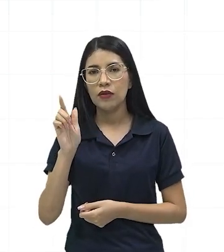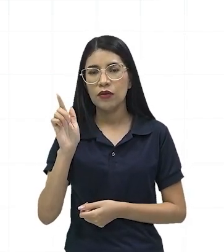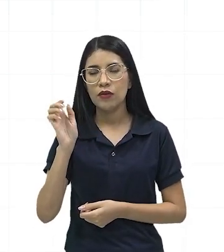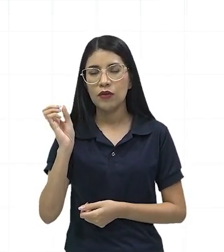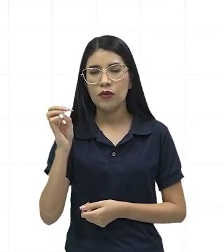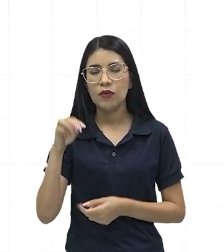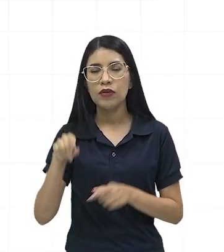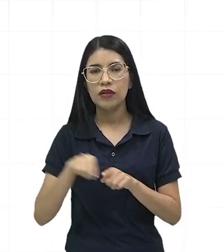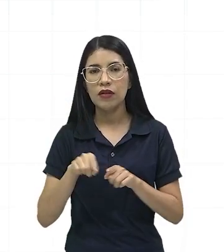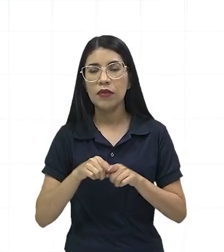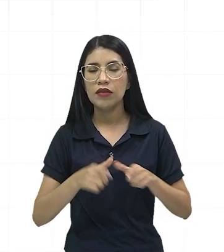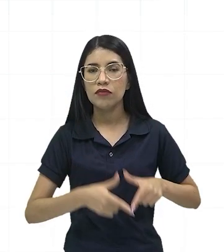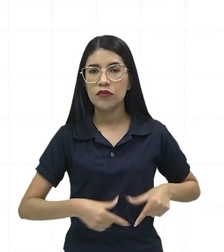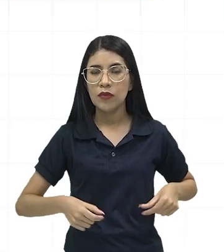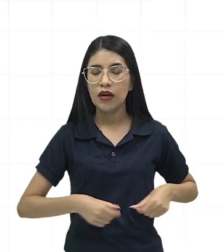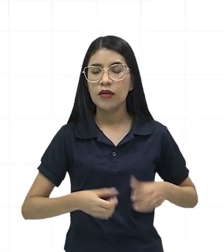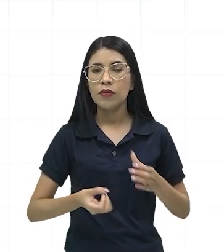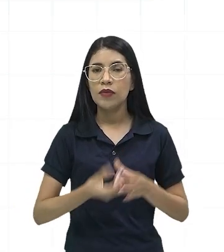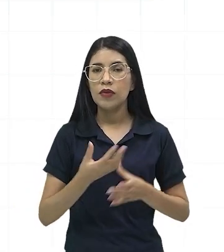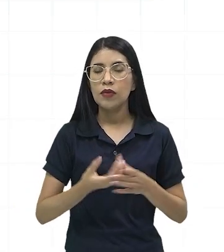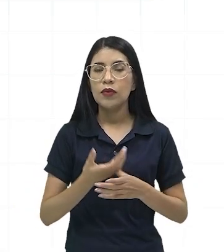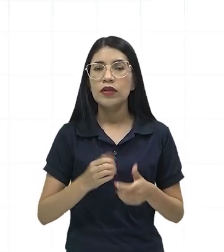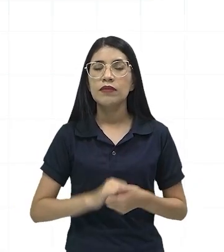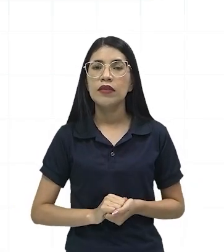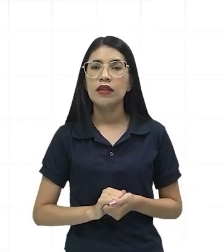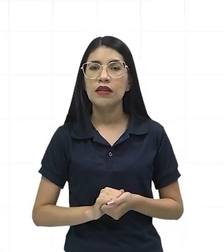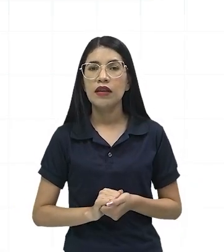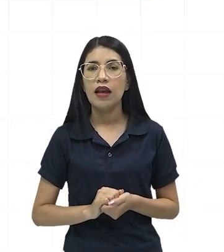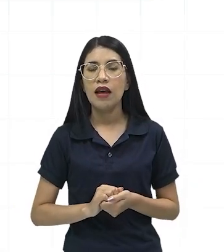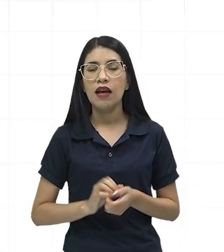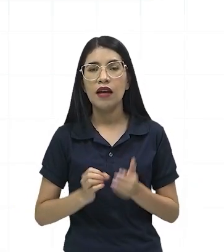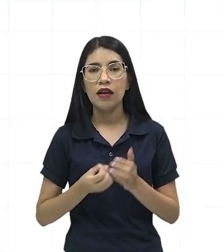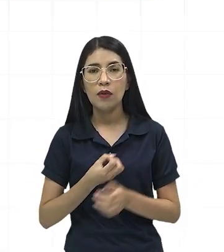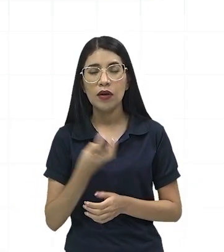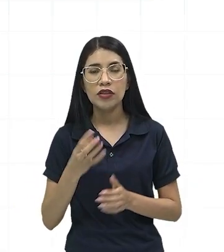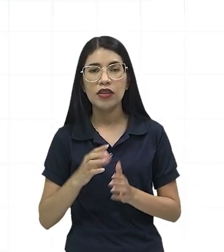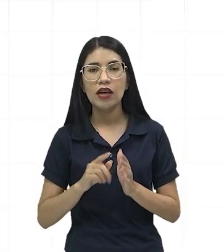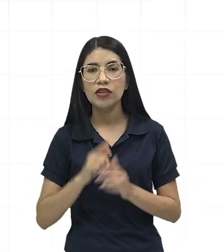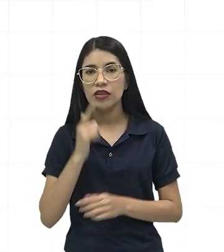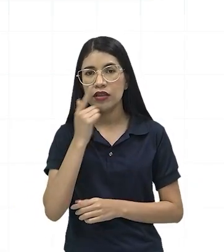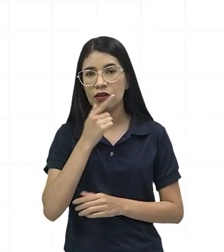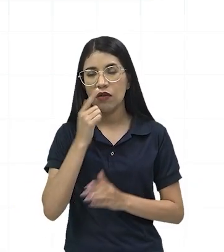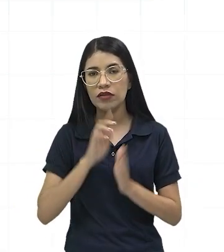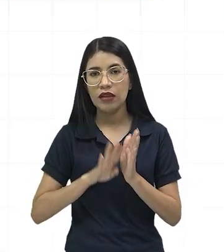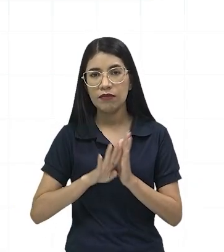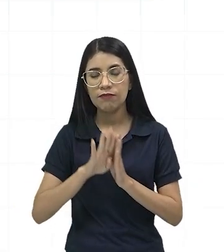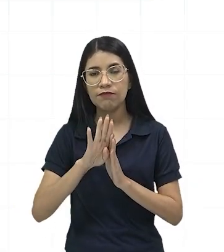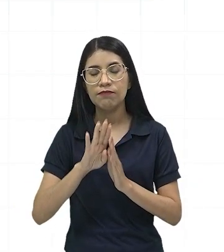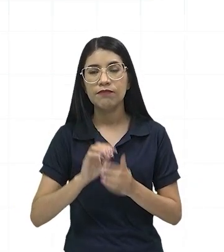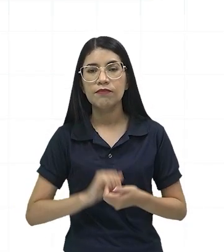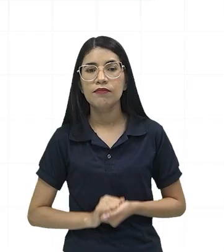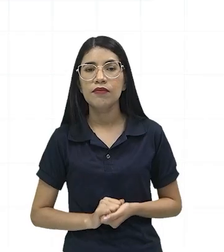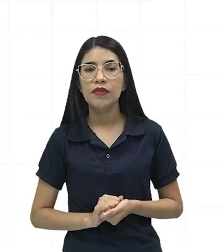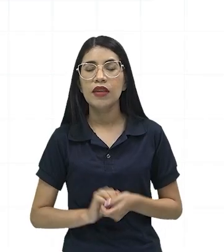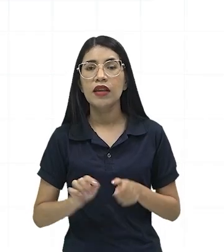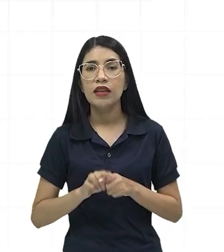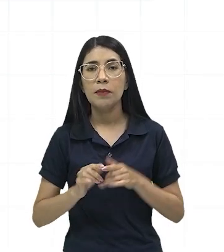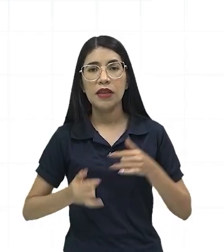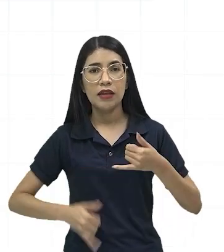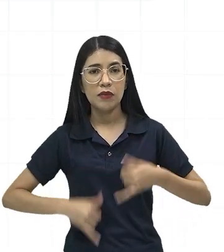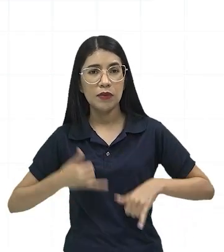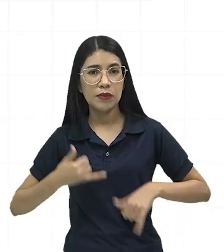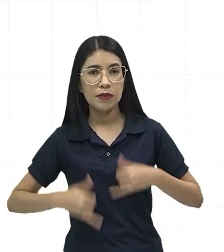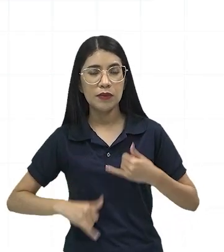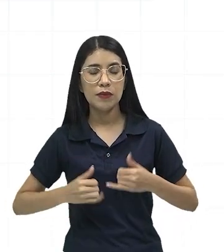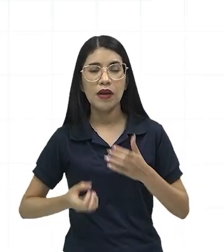contrário, também produzido no pâncreas, ajuda a aumentar a taxa de glicose no sangue. Temos também a